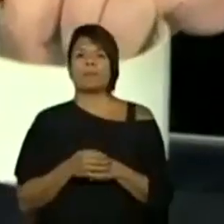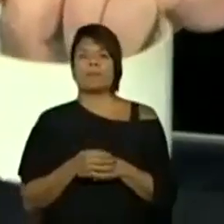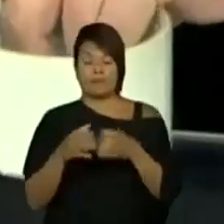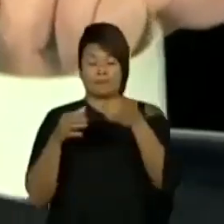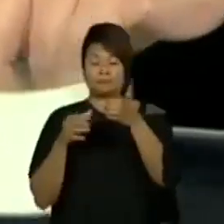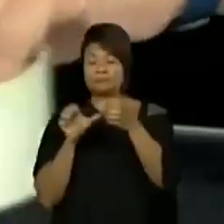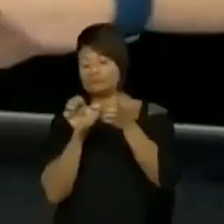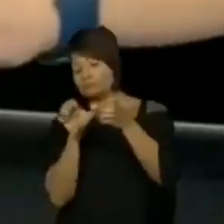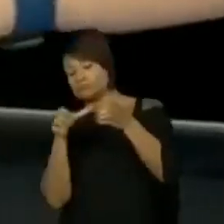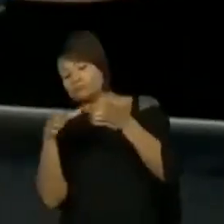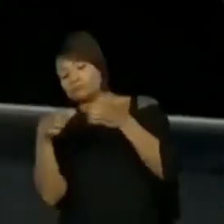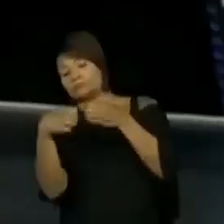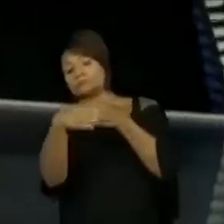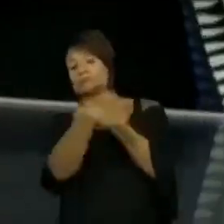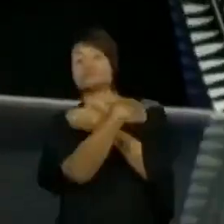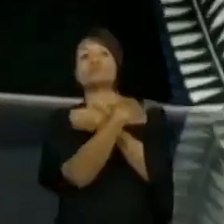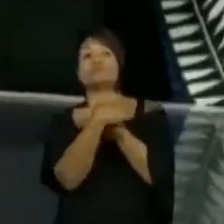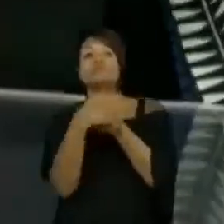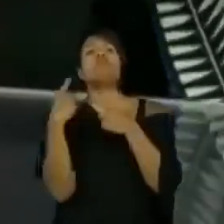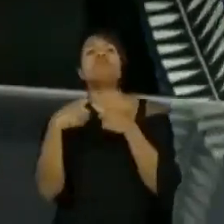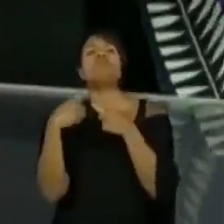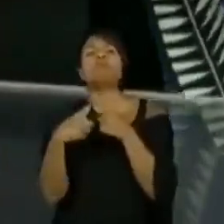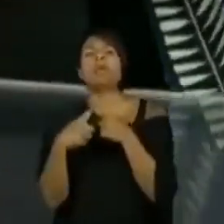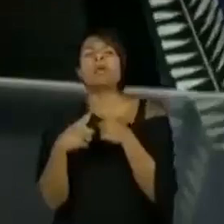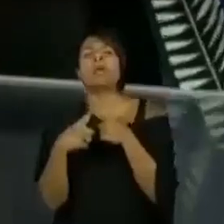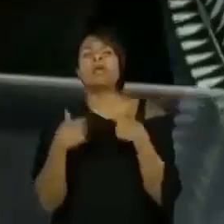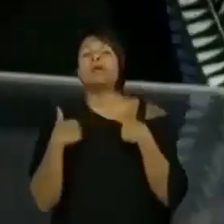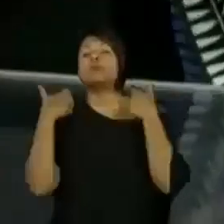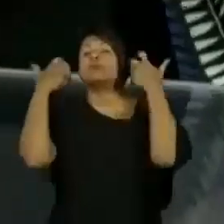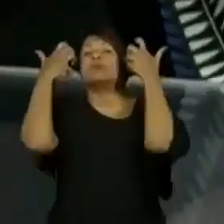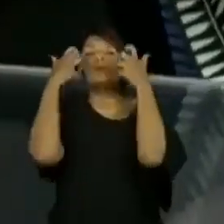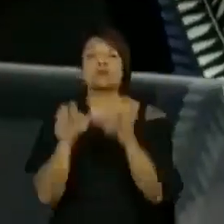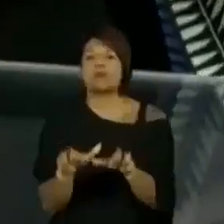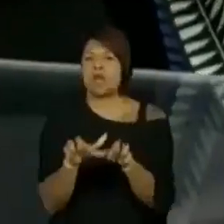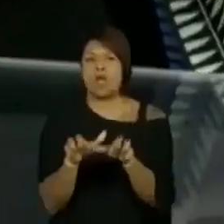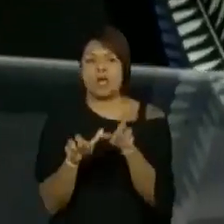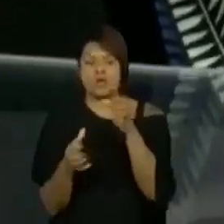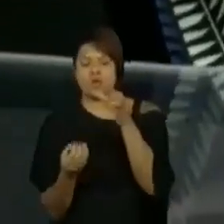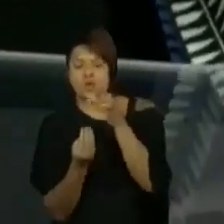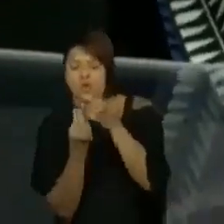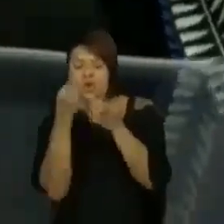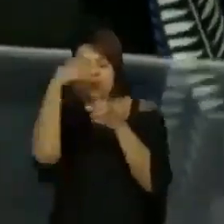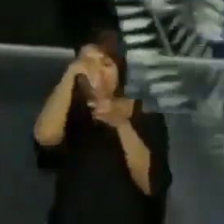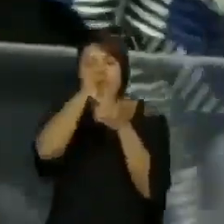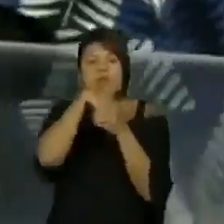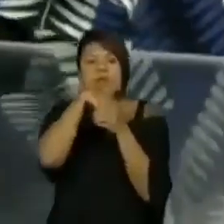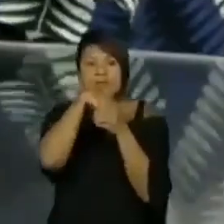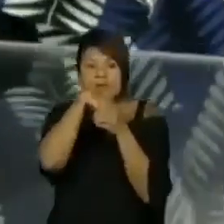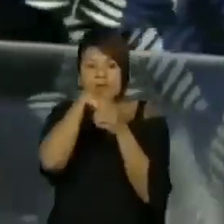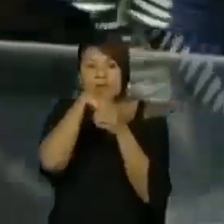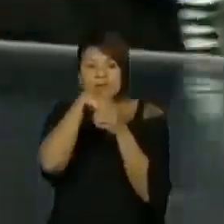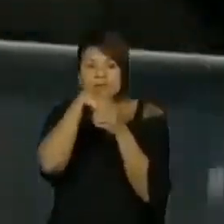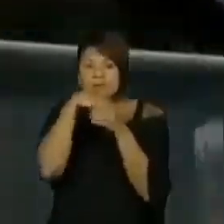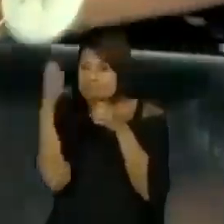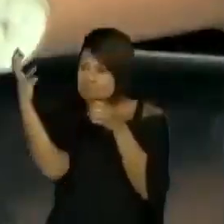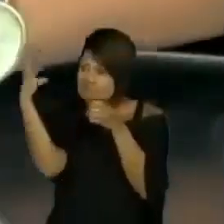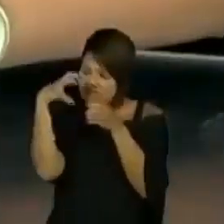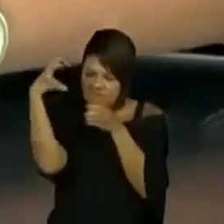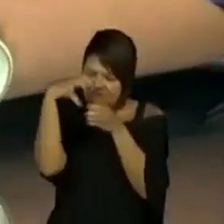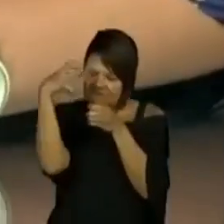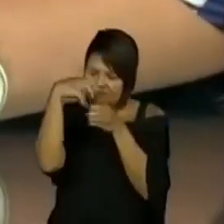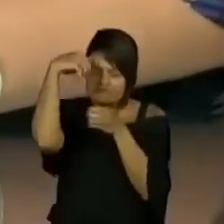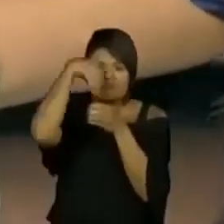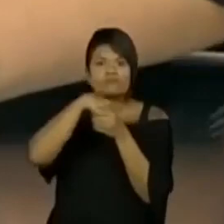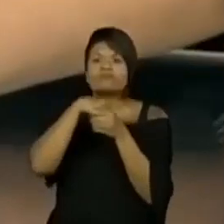Eu não quero que entre nenhum tipo de interferência do meio externo. Eu quero que